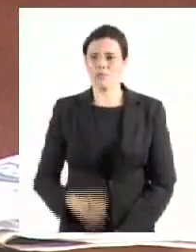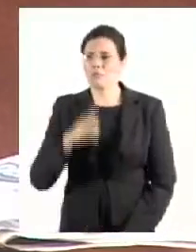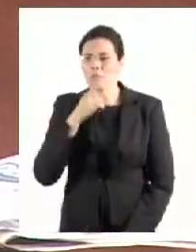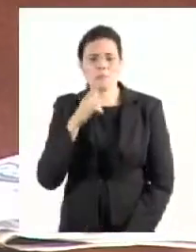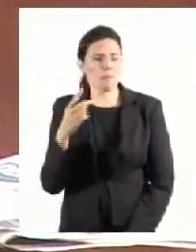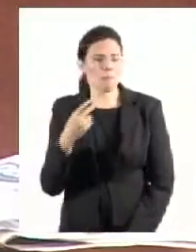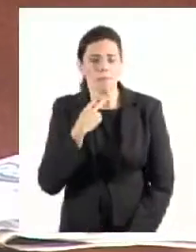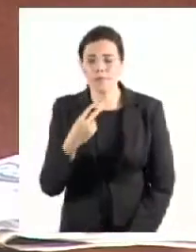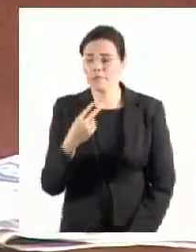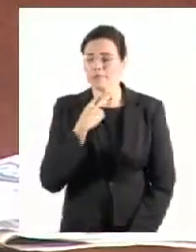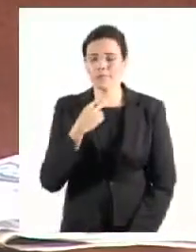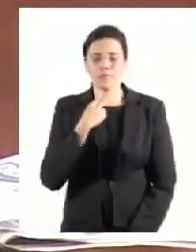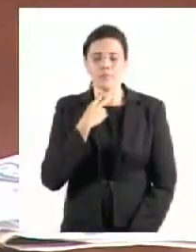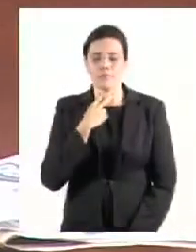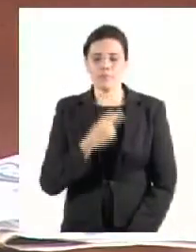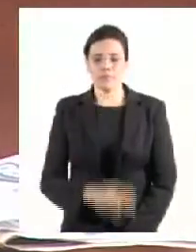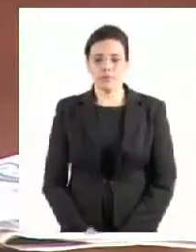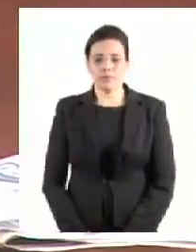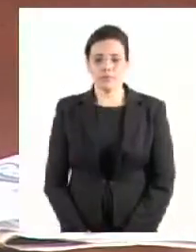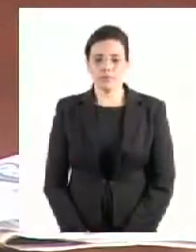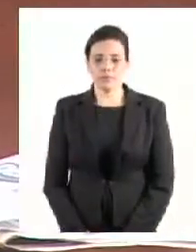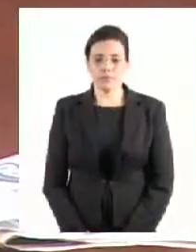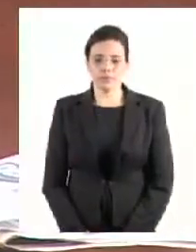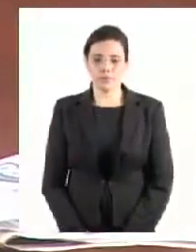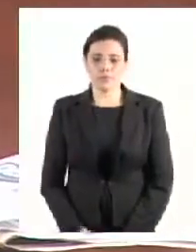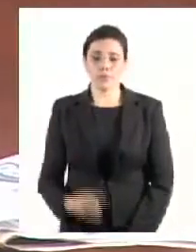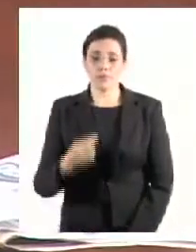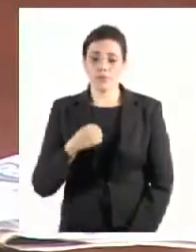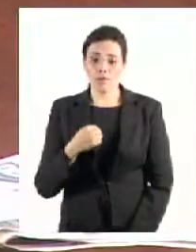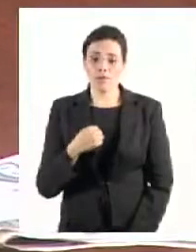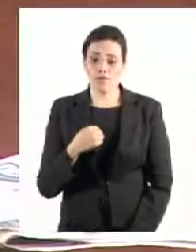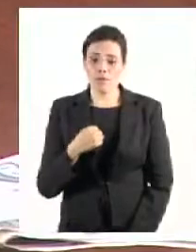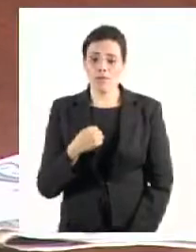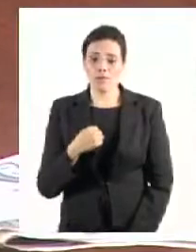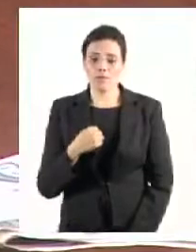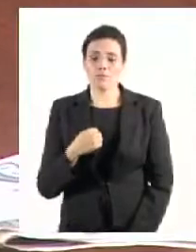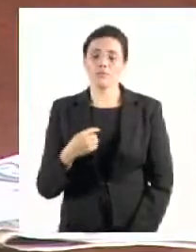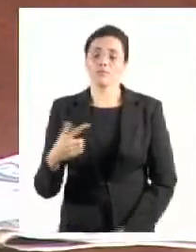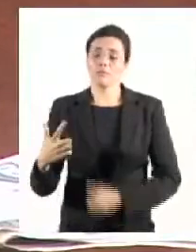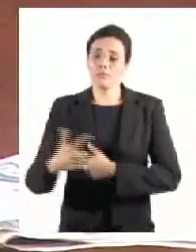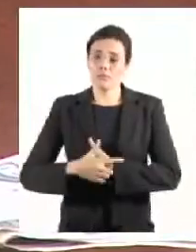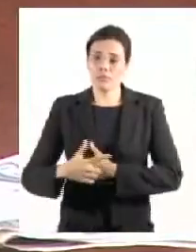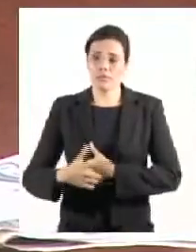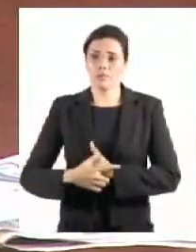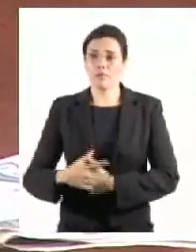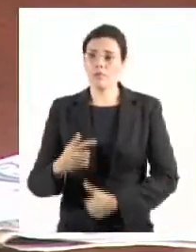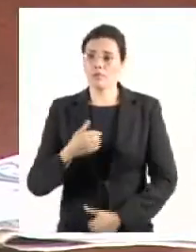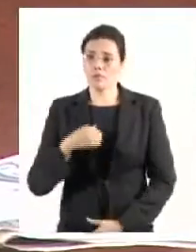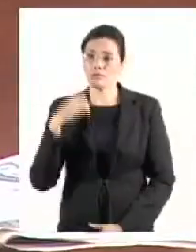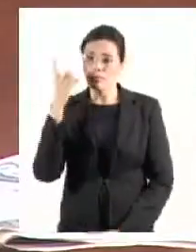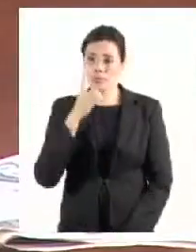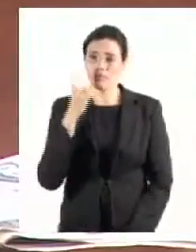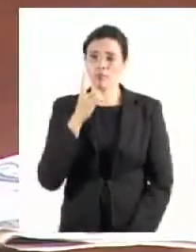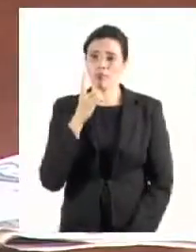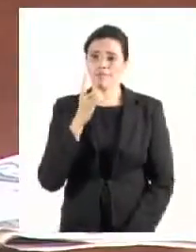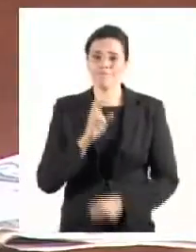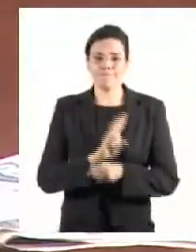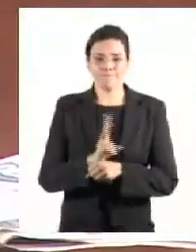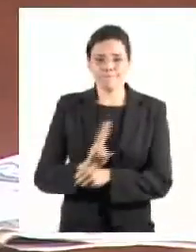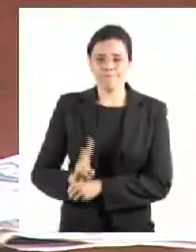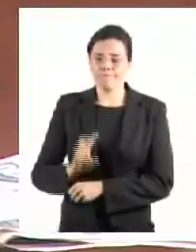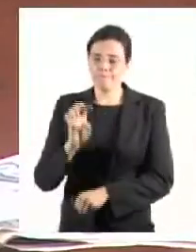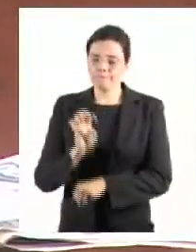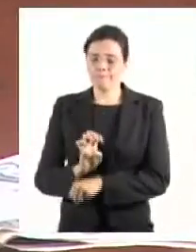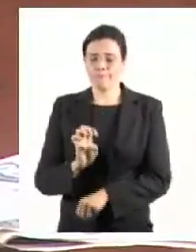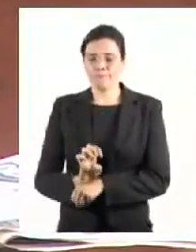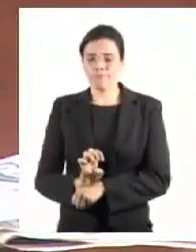não pode. Então, eu vou continuar no meu papel de defender o Estado, de defender